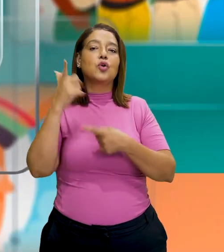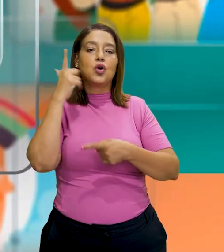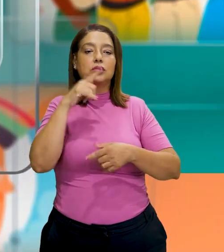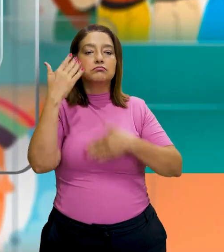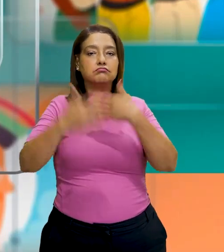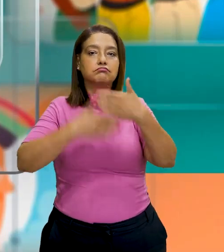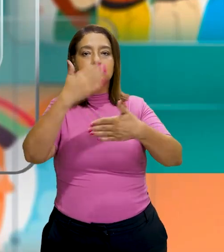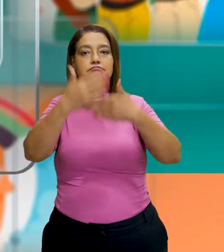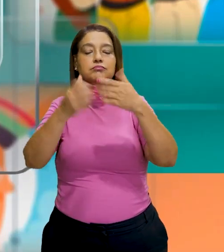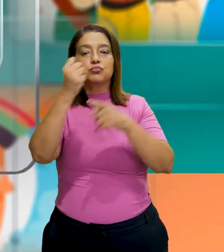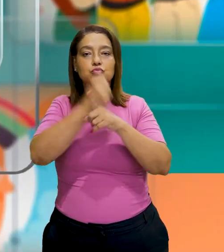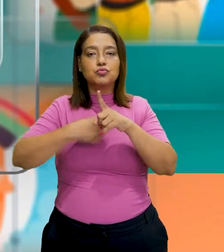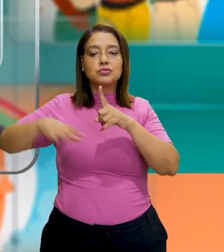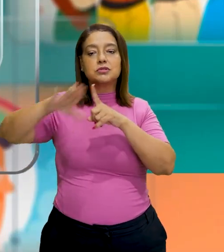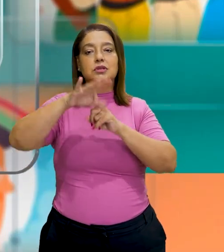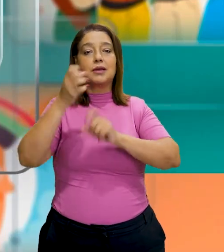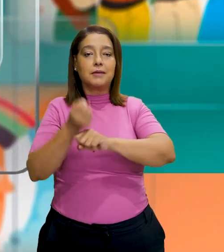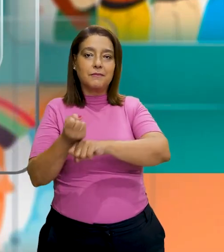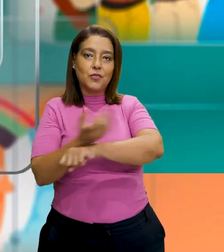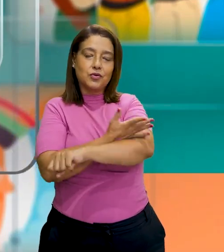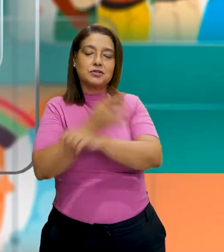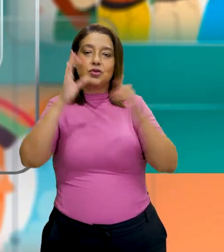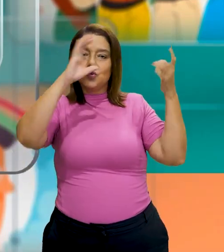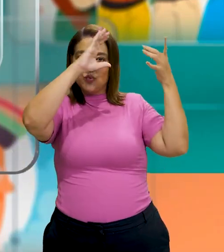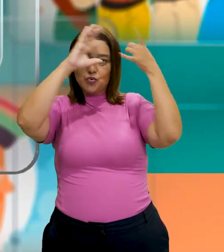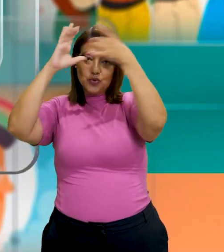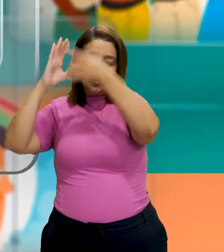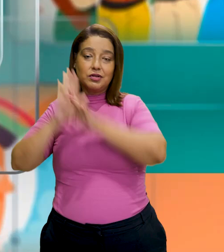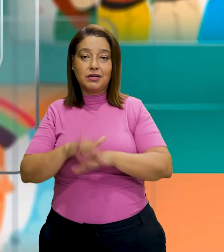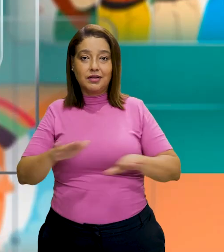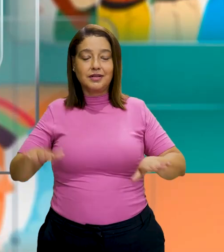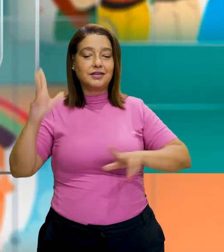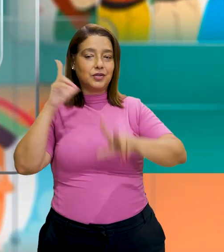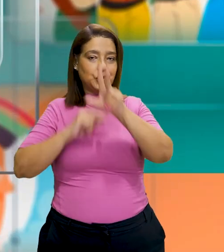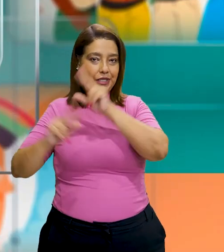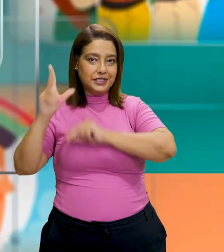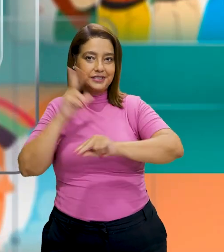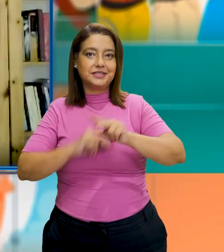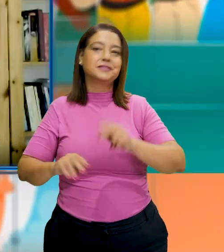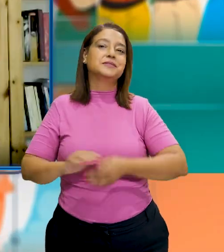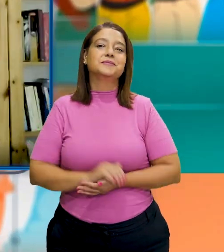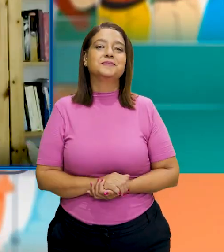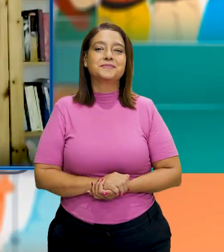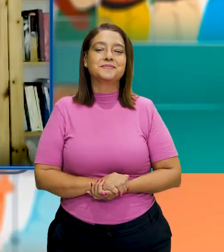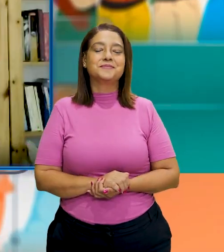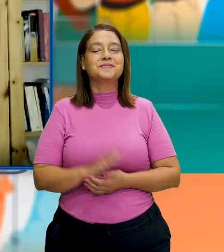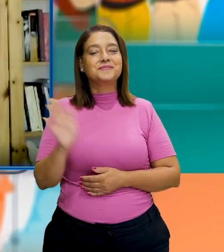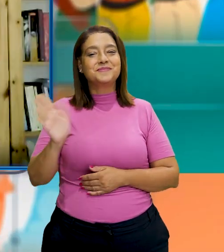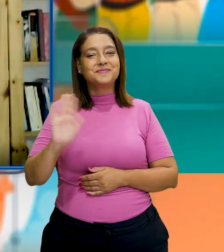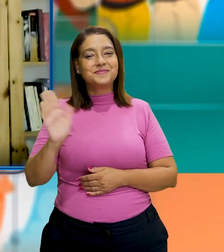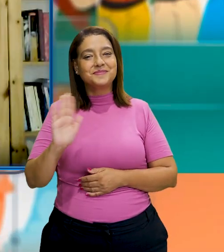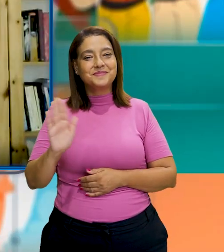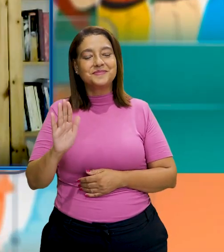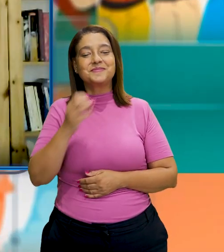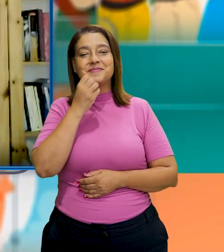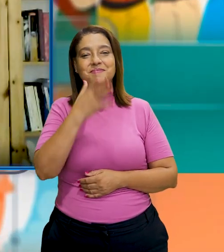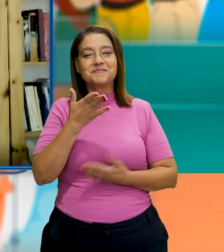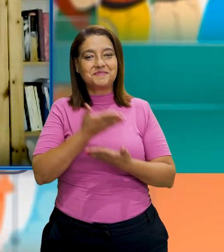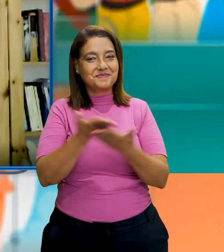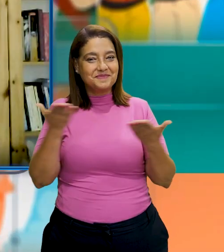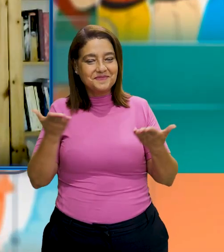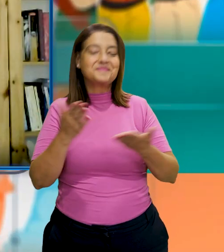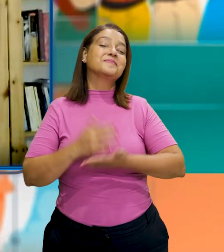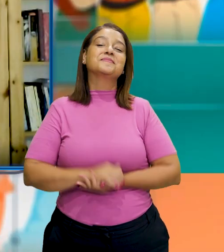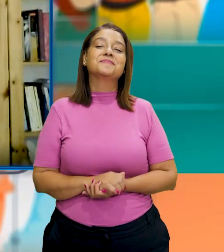desenvolvimento social, emocional e cognitivo de crianças e adolescentes. Olá, Dani, tudo bem